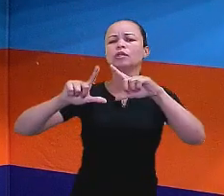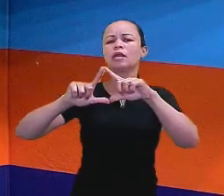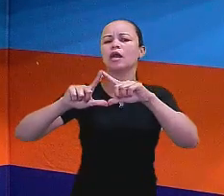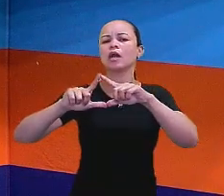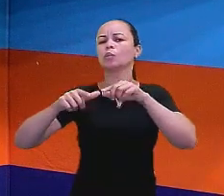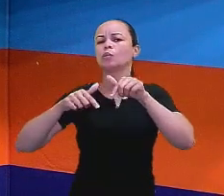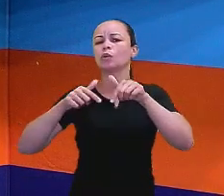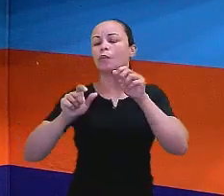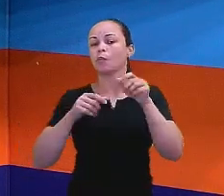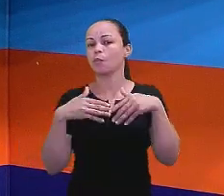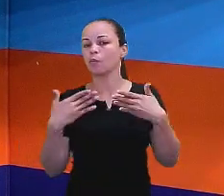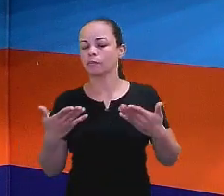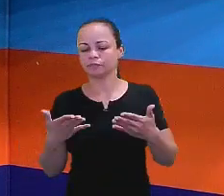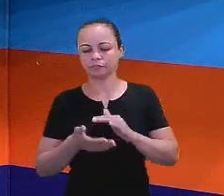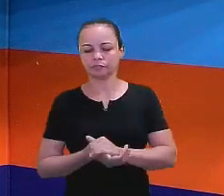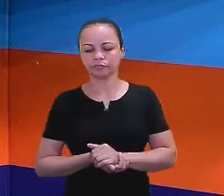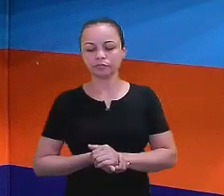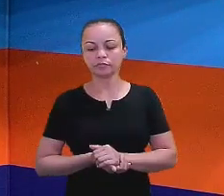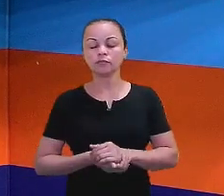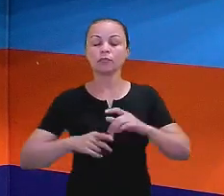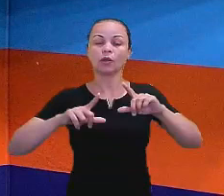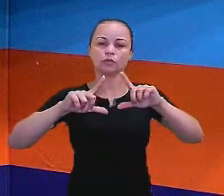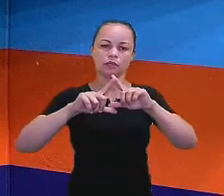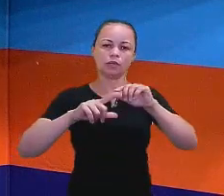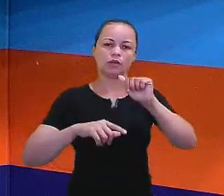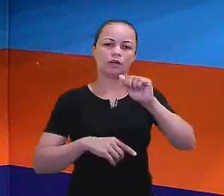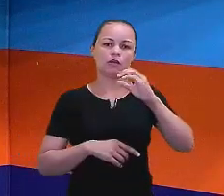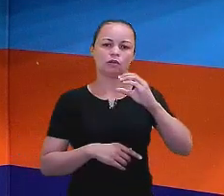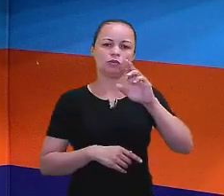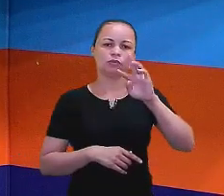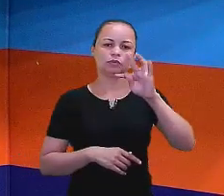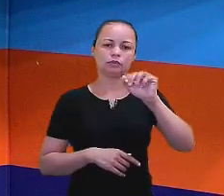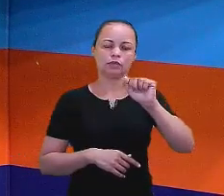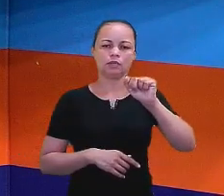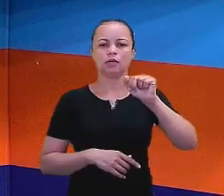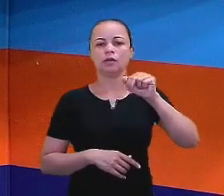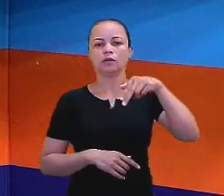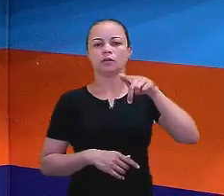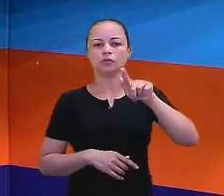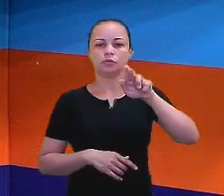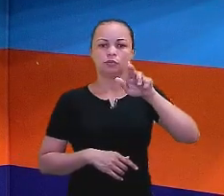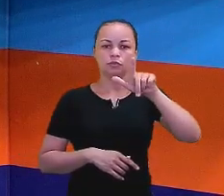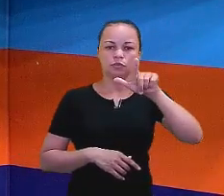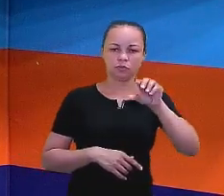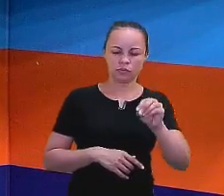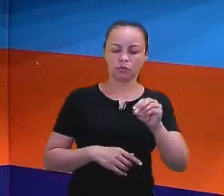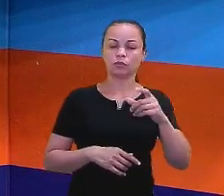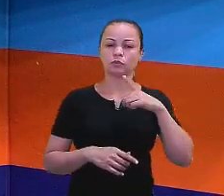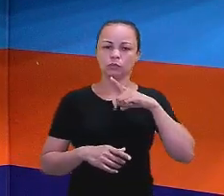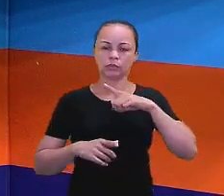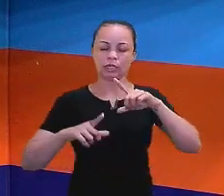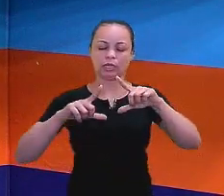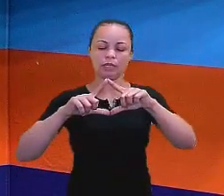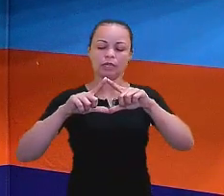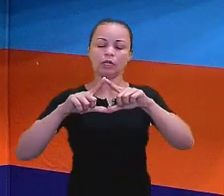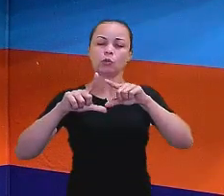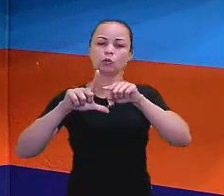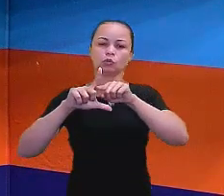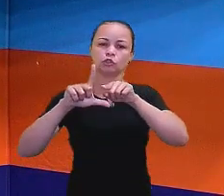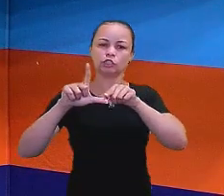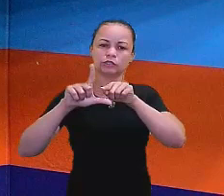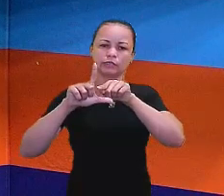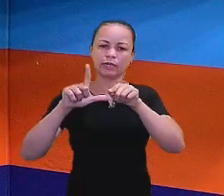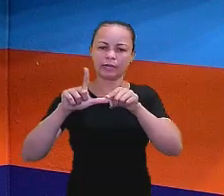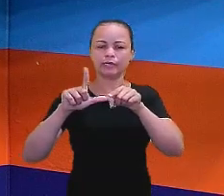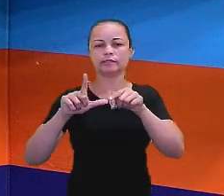vamos lá. Triângulo acutângulo. Um triângulo é acutângulo quando possui os três ângulos